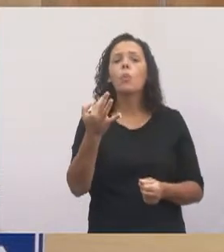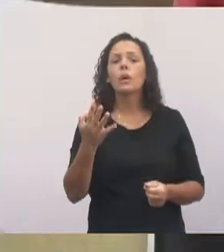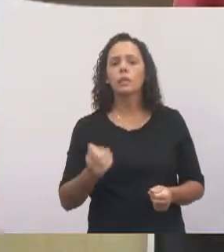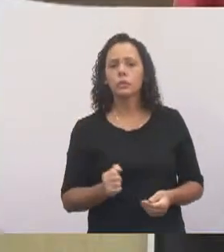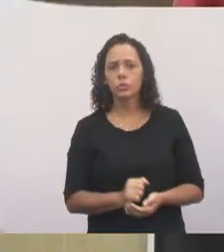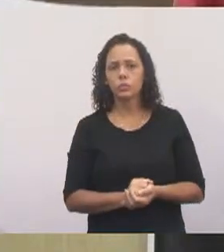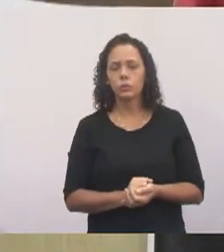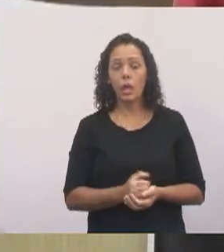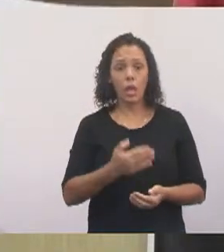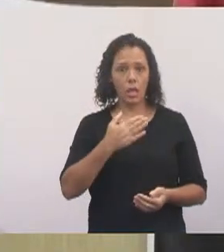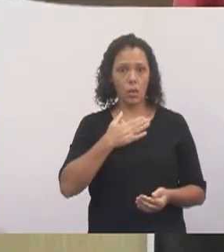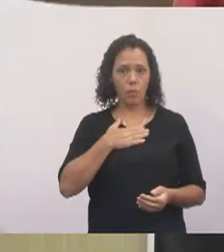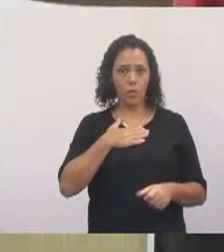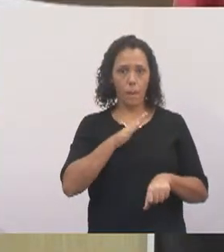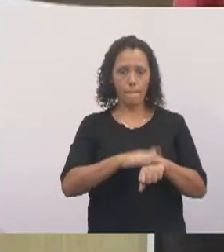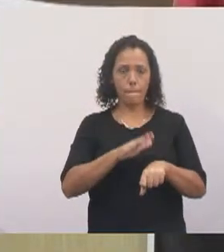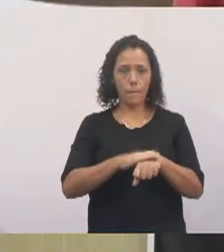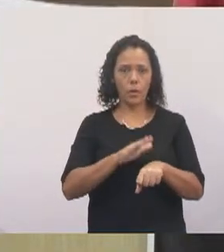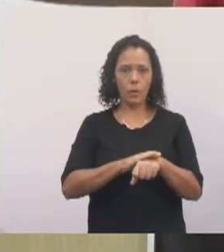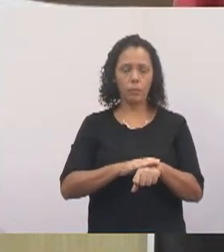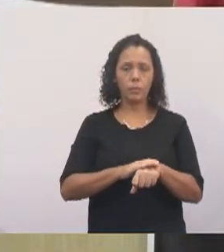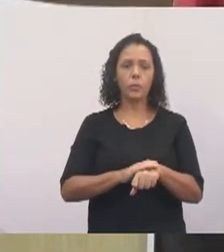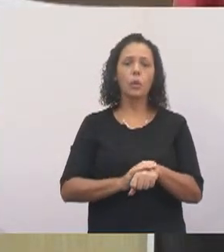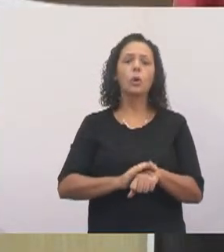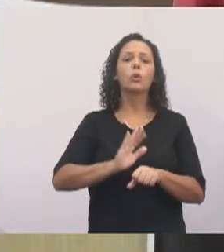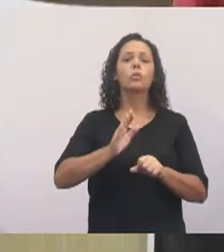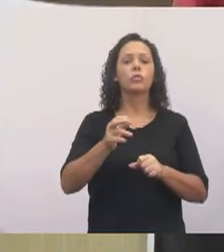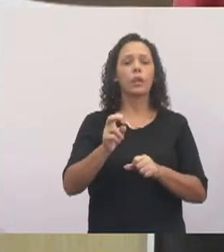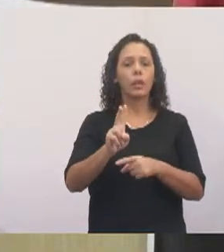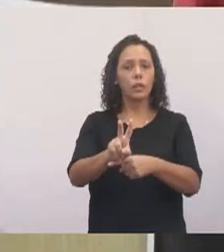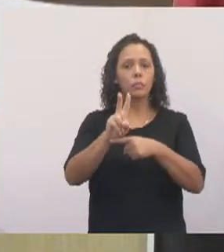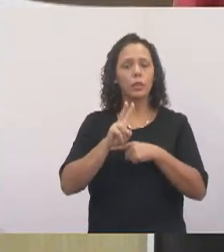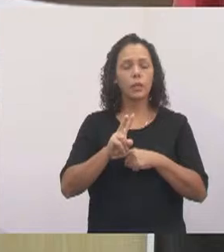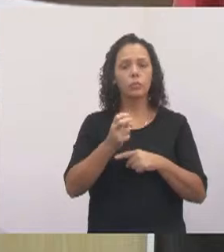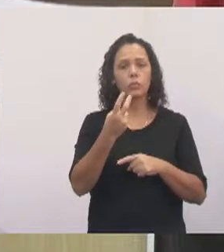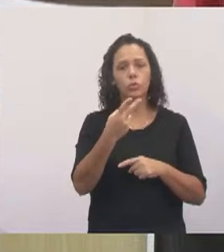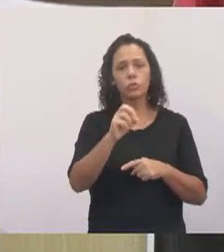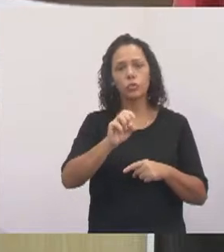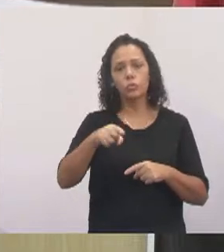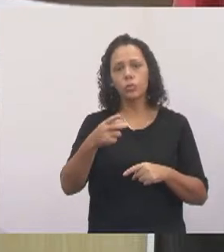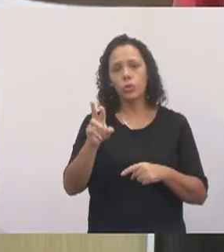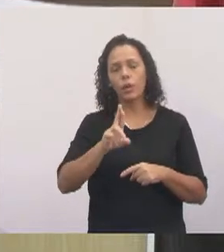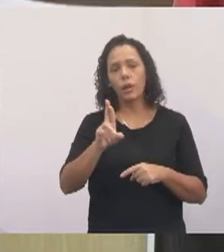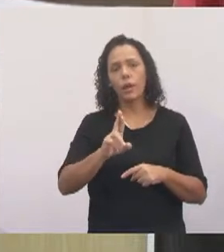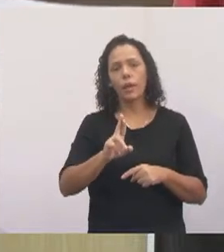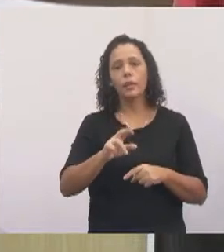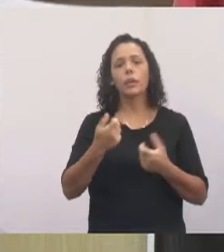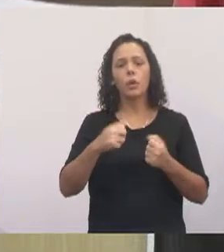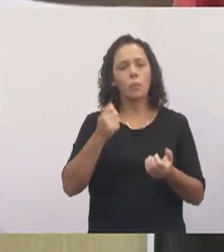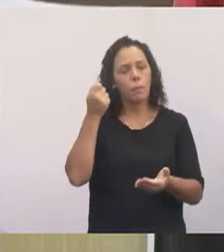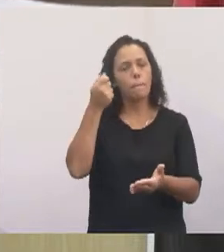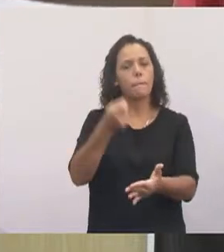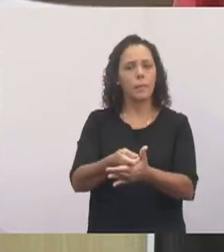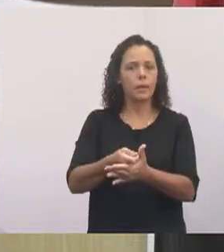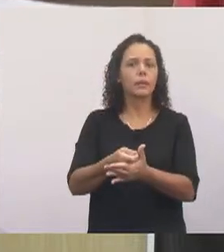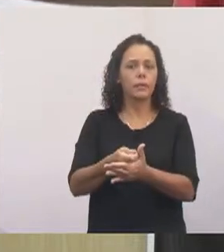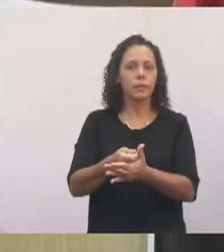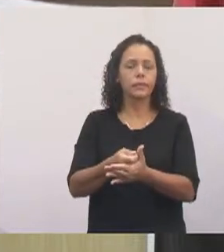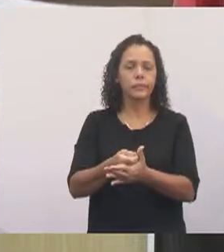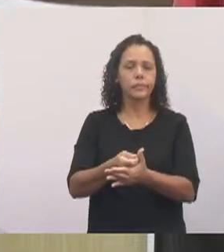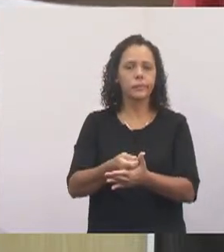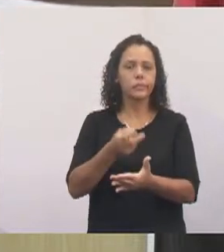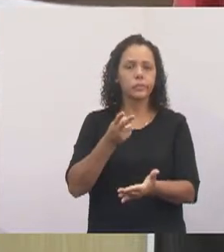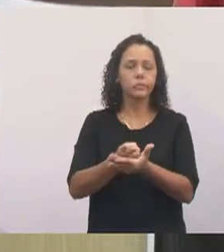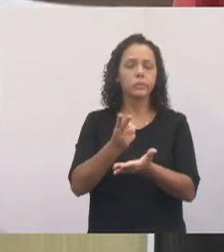meu bolso, eu tenho um empréstimo de R$20 mil que eu pago até agora. Meu Deus. Eu vou terminar de pagar no final do mandato o empréstimo de R$20 mil